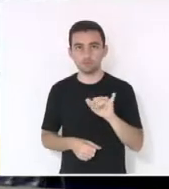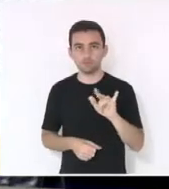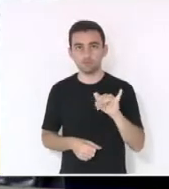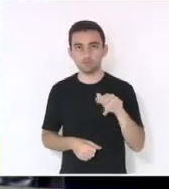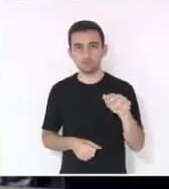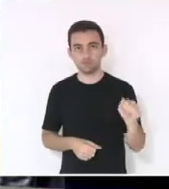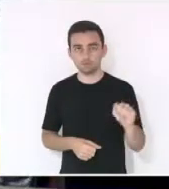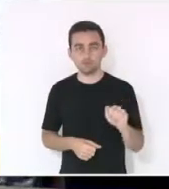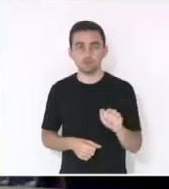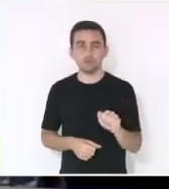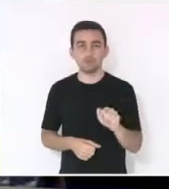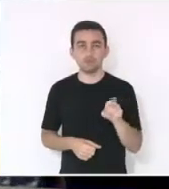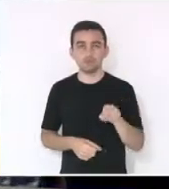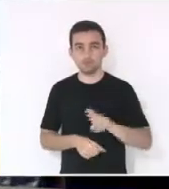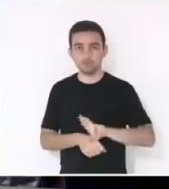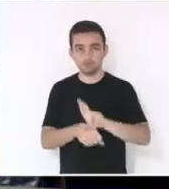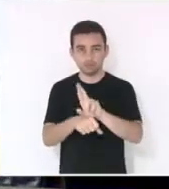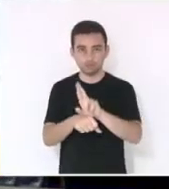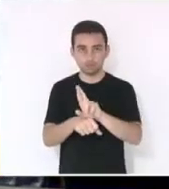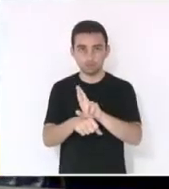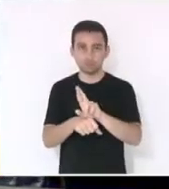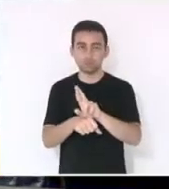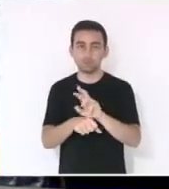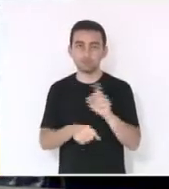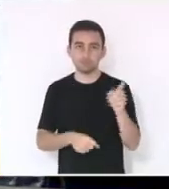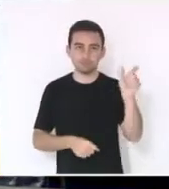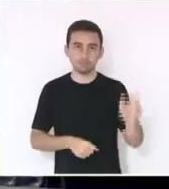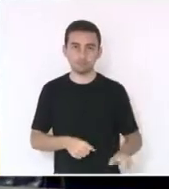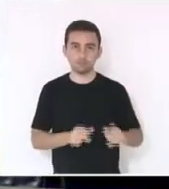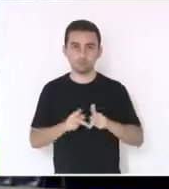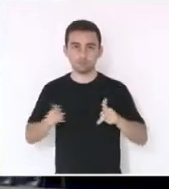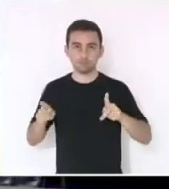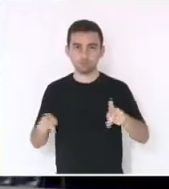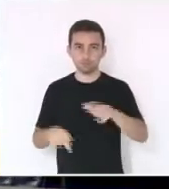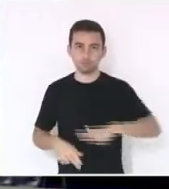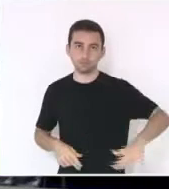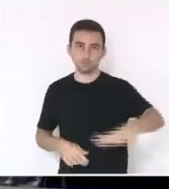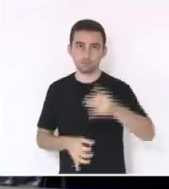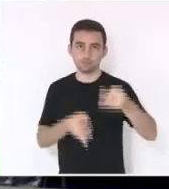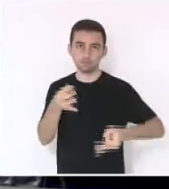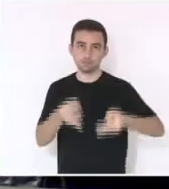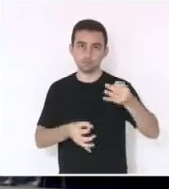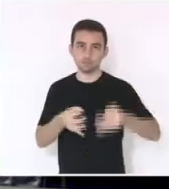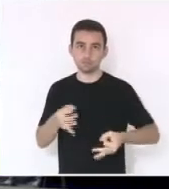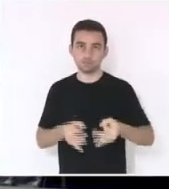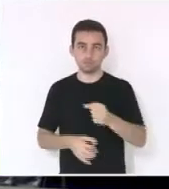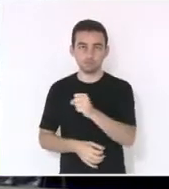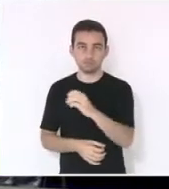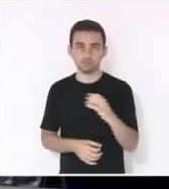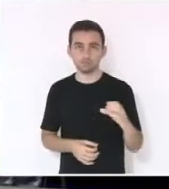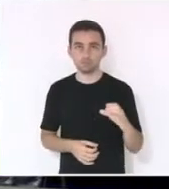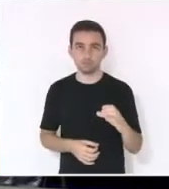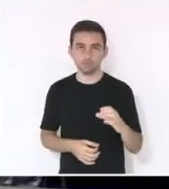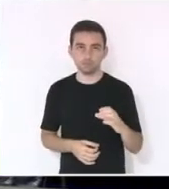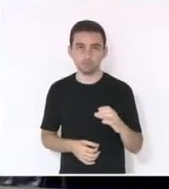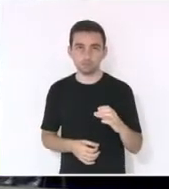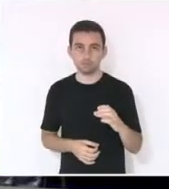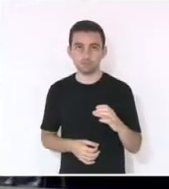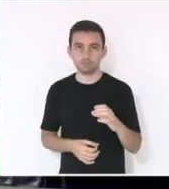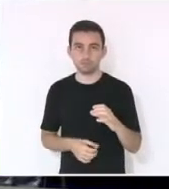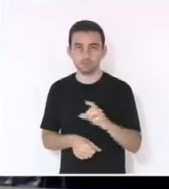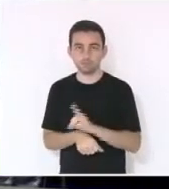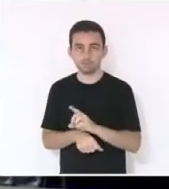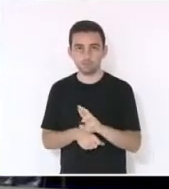ato representando o excelentíssimo senhor procurador-geral da Justiça do Estado de Santa Catarina,